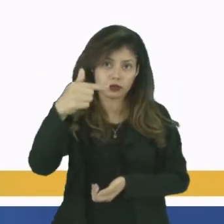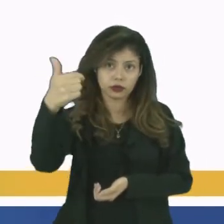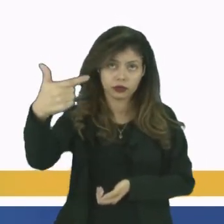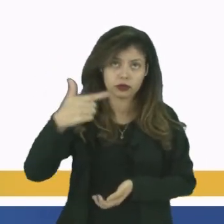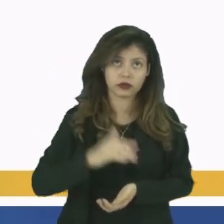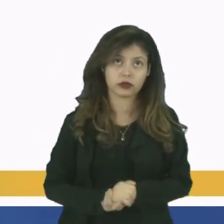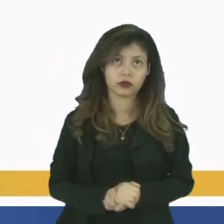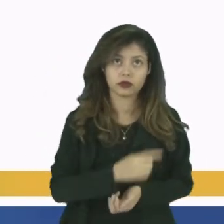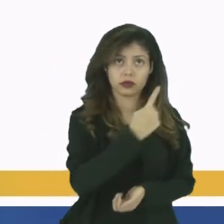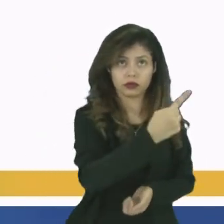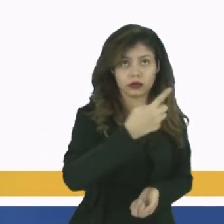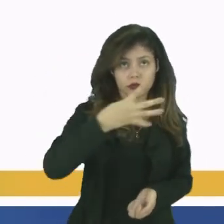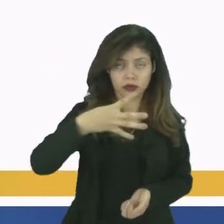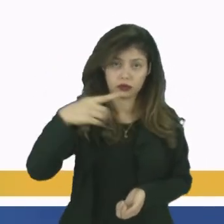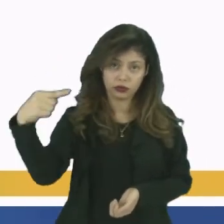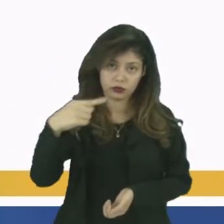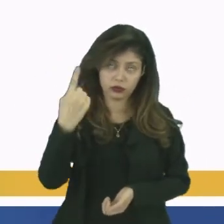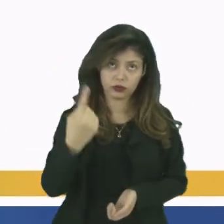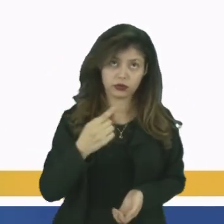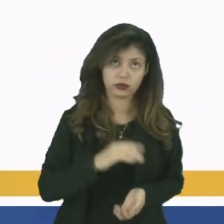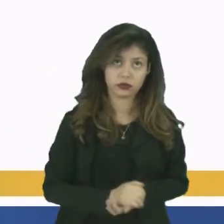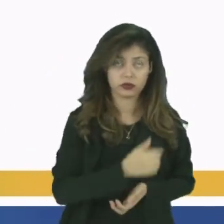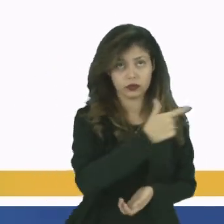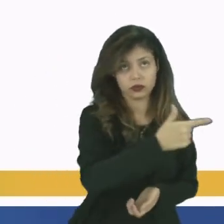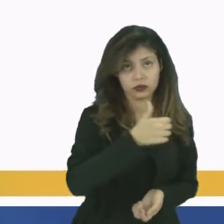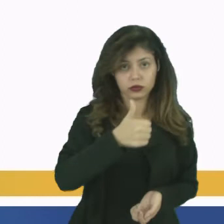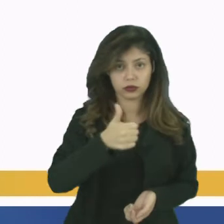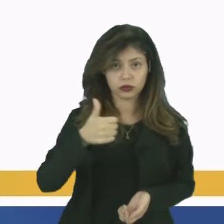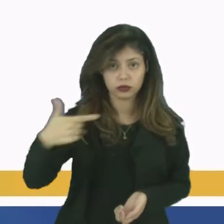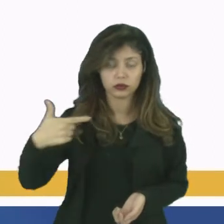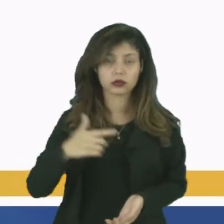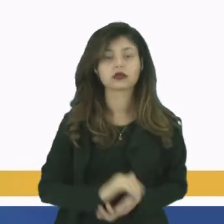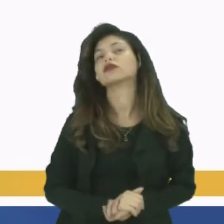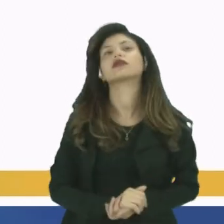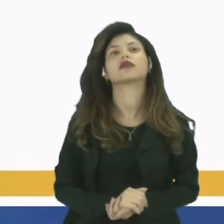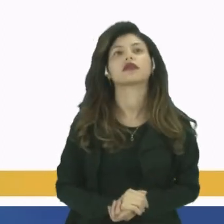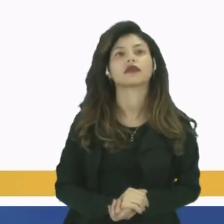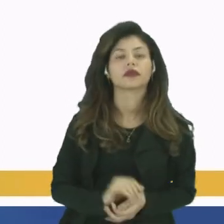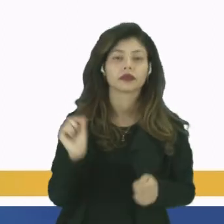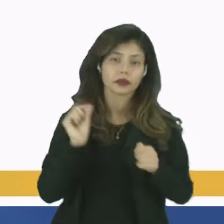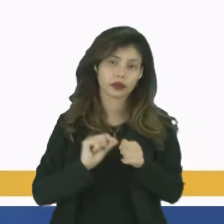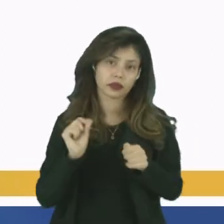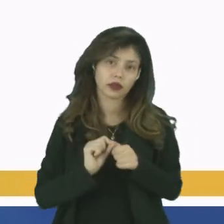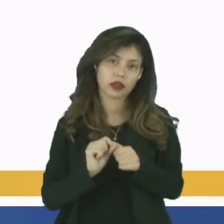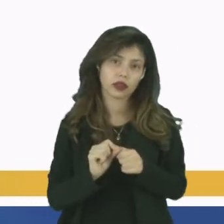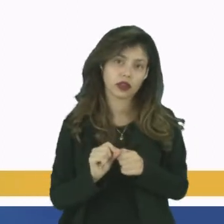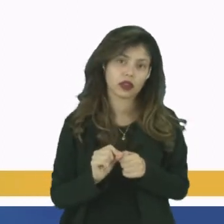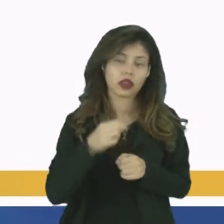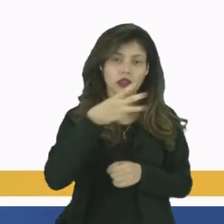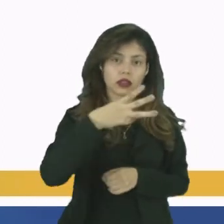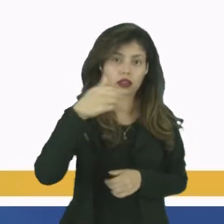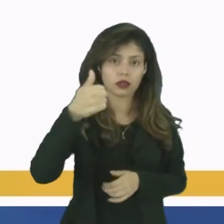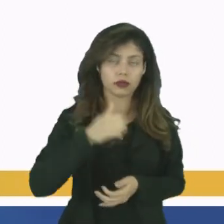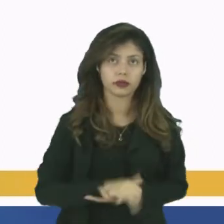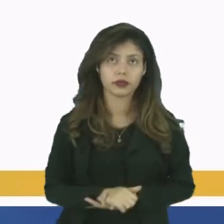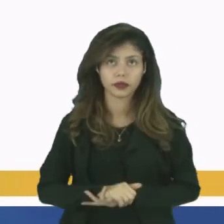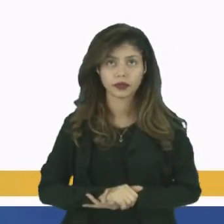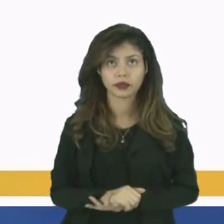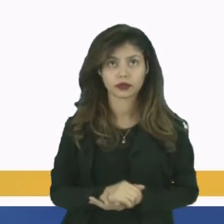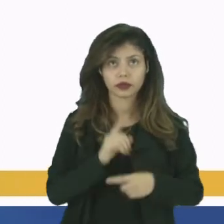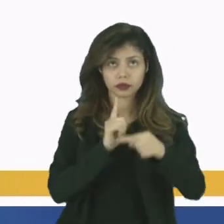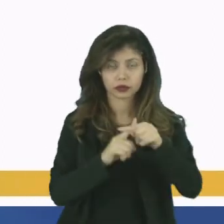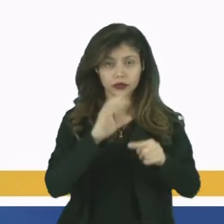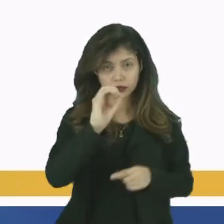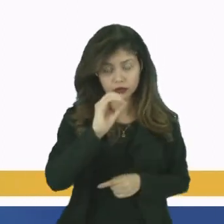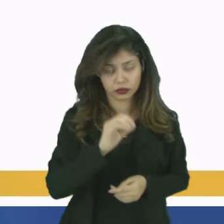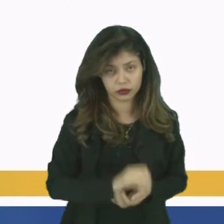1, 4, menos 1, 2, 1 e 2, formando a matriz do determinante 31. Mais o